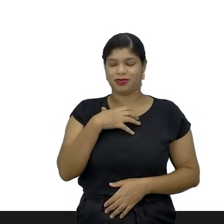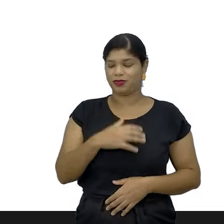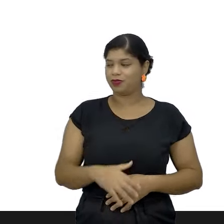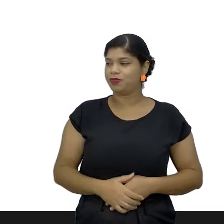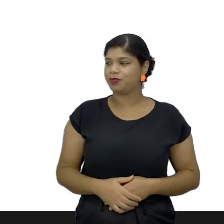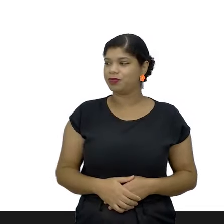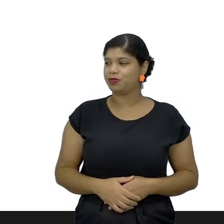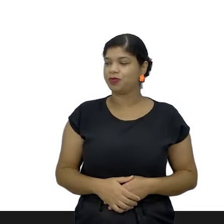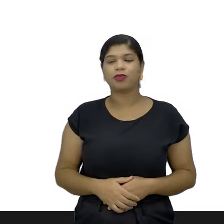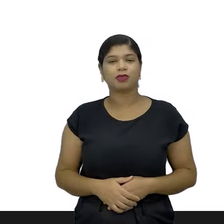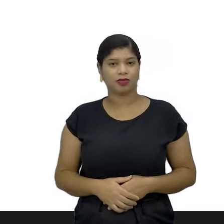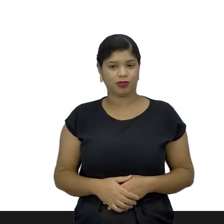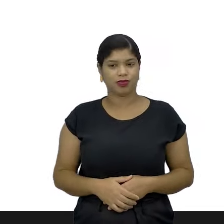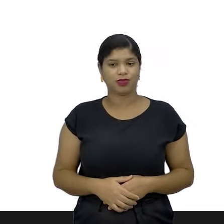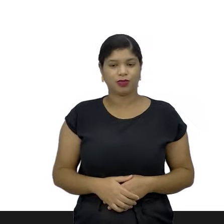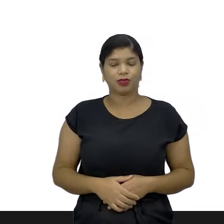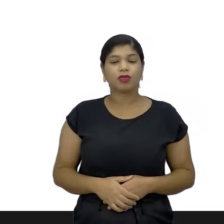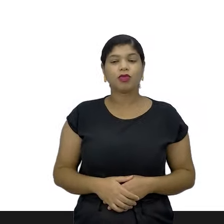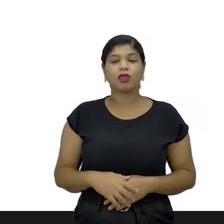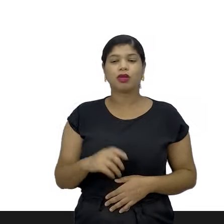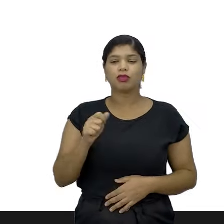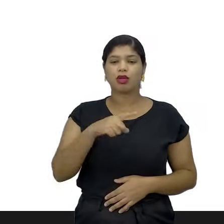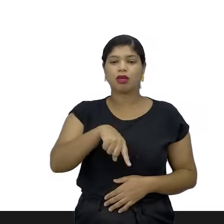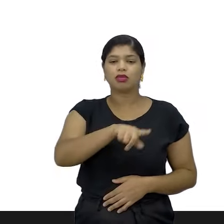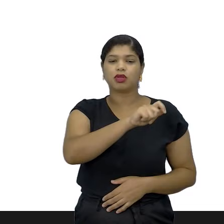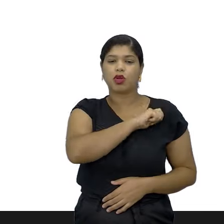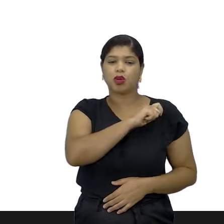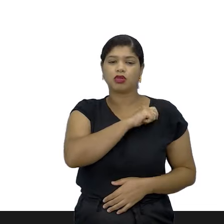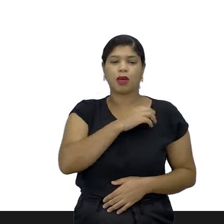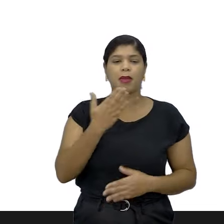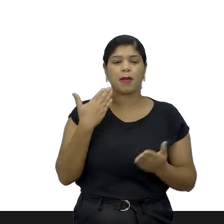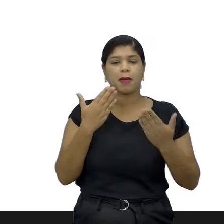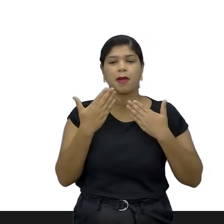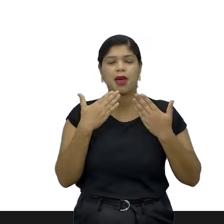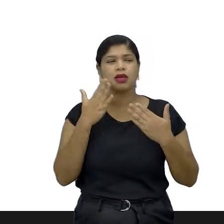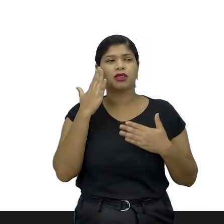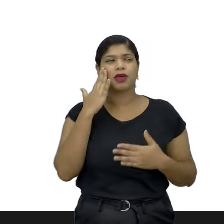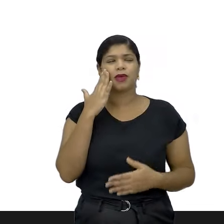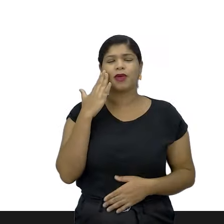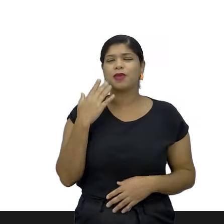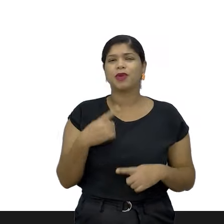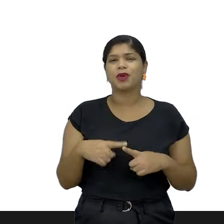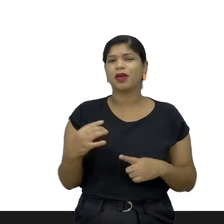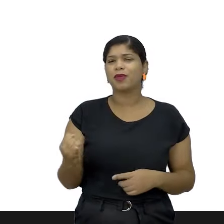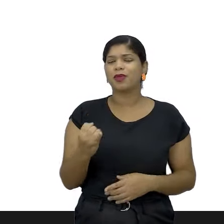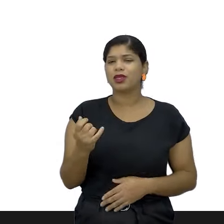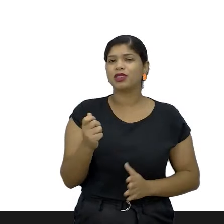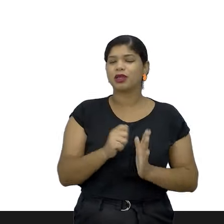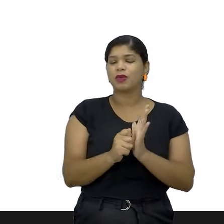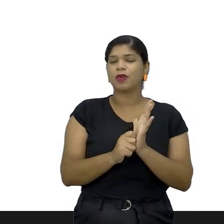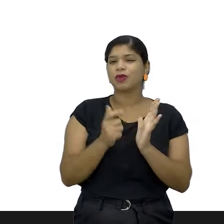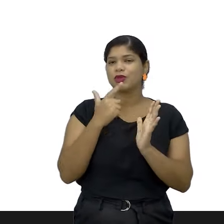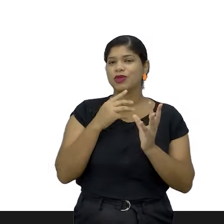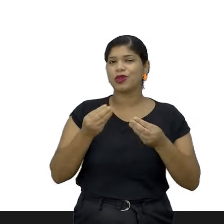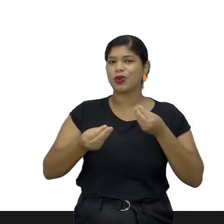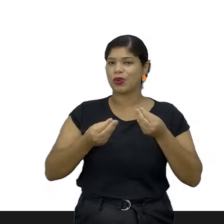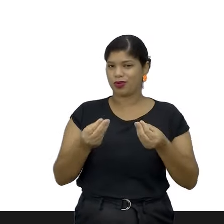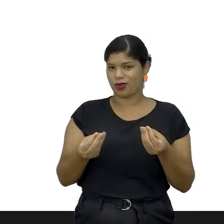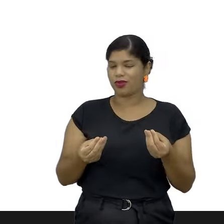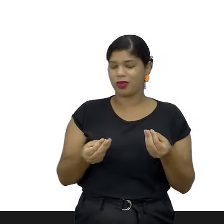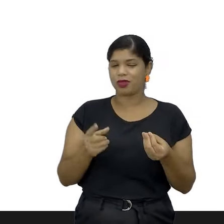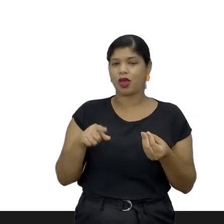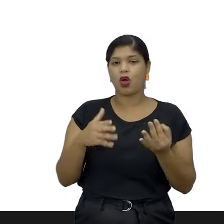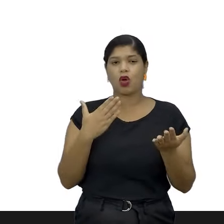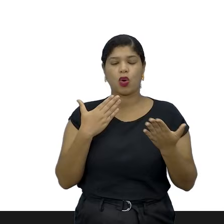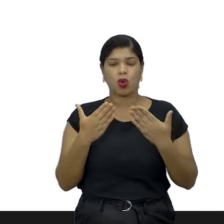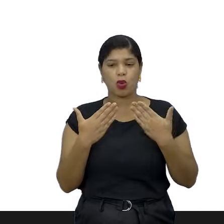sequência, os estudantes discutem coletivamente, né, para que elas servem, como são escritas. Então, essa